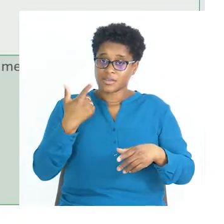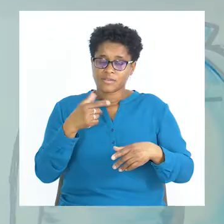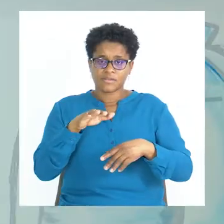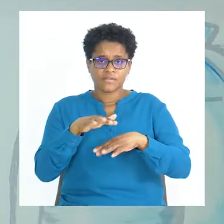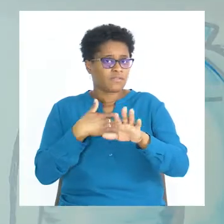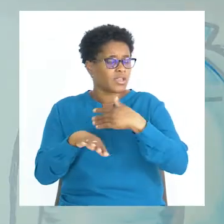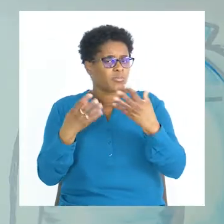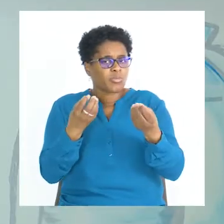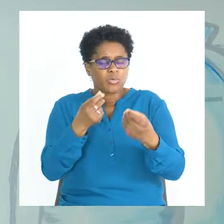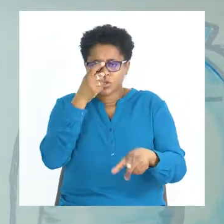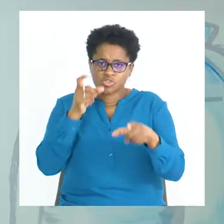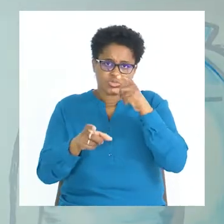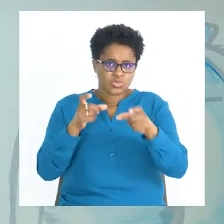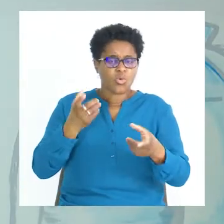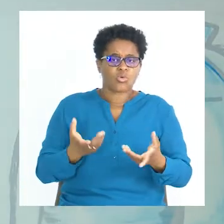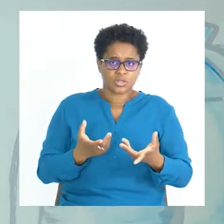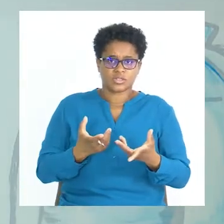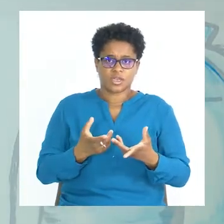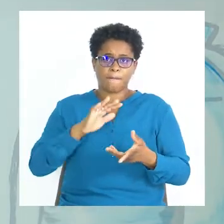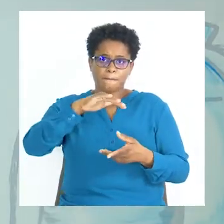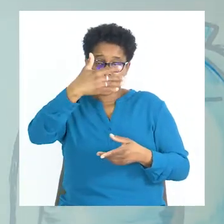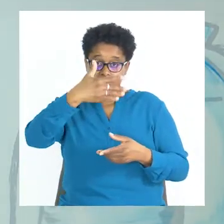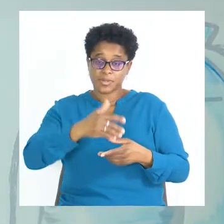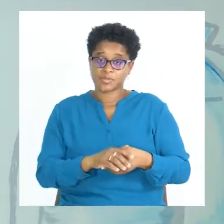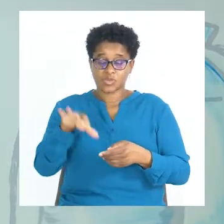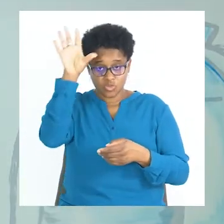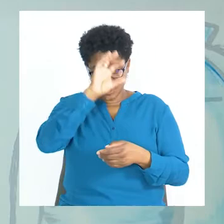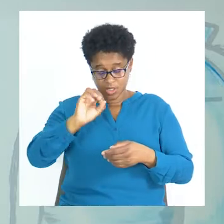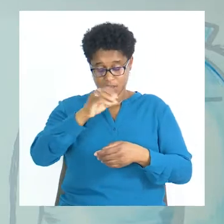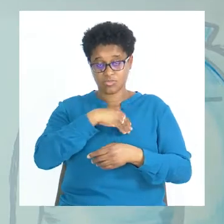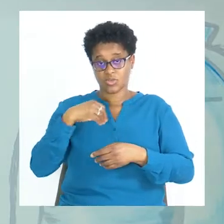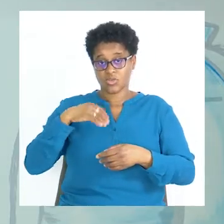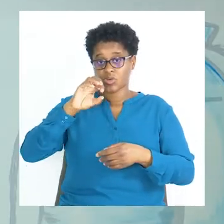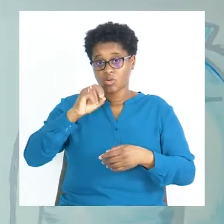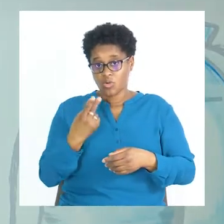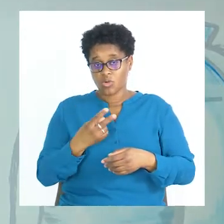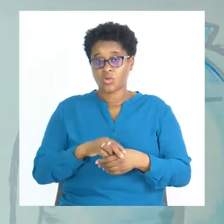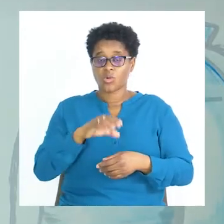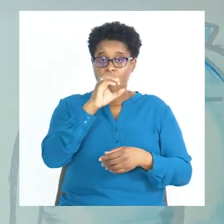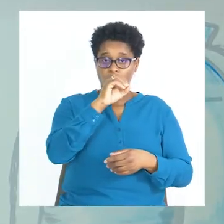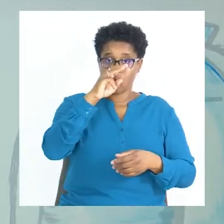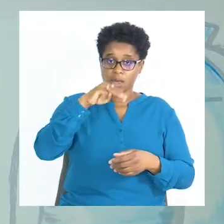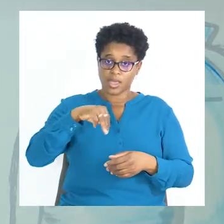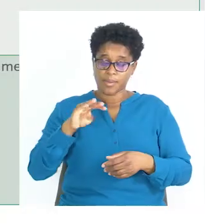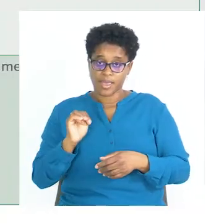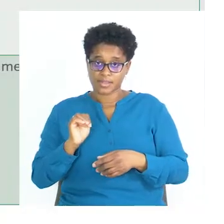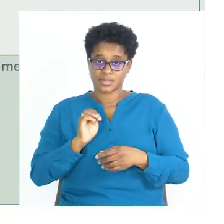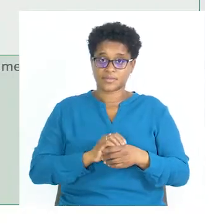utilizada por várias pessoas, principalmente pelo Ministério da Saúde ou então pela